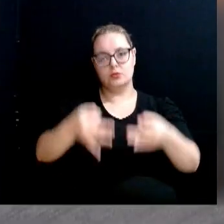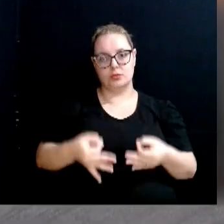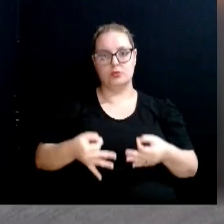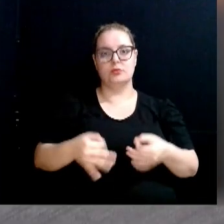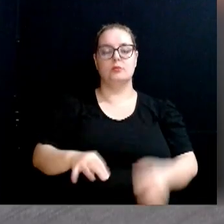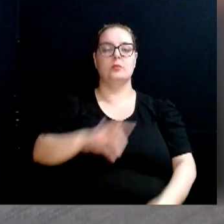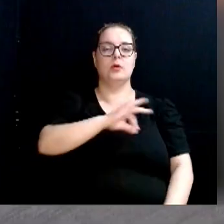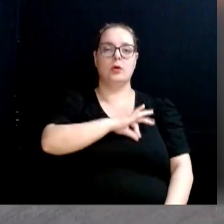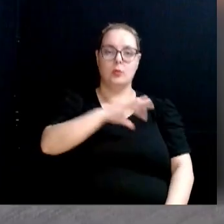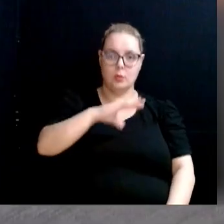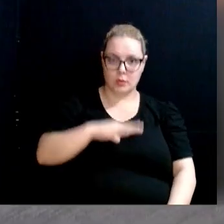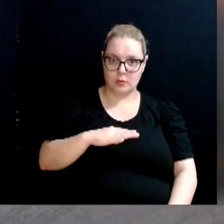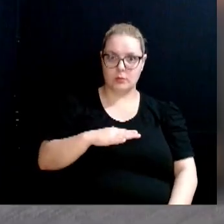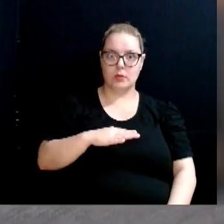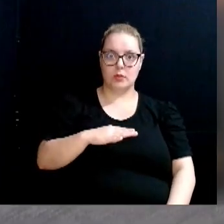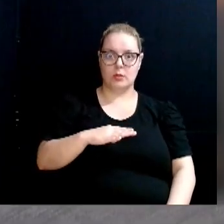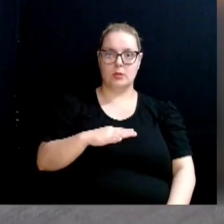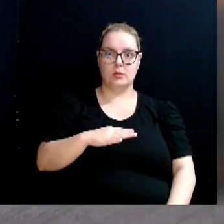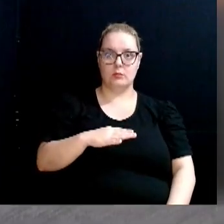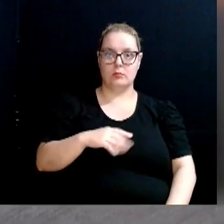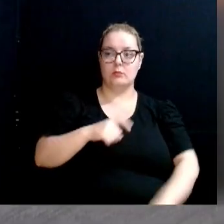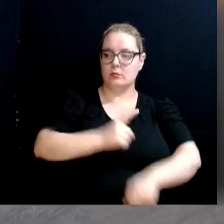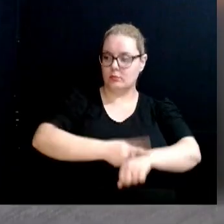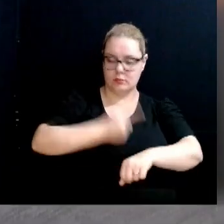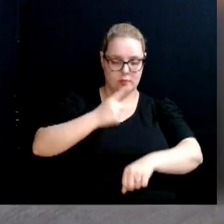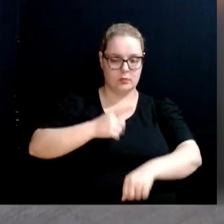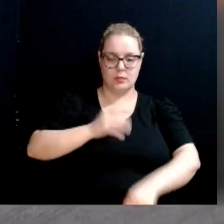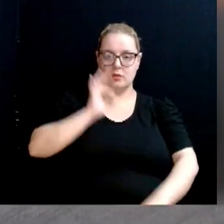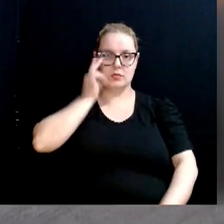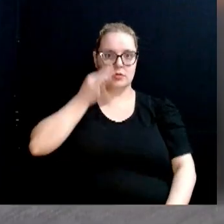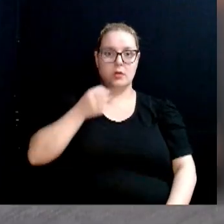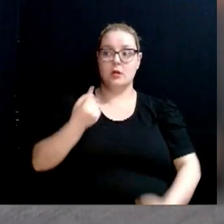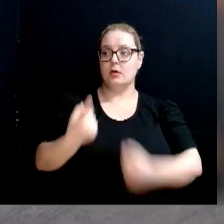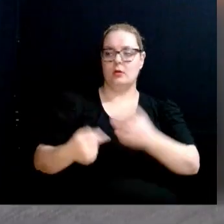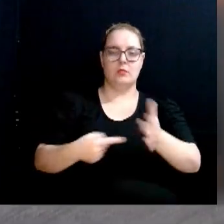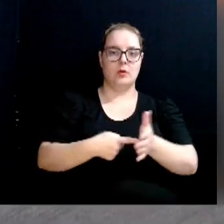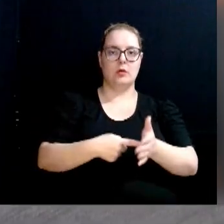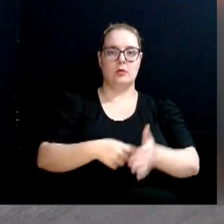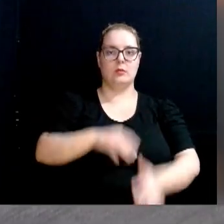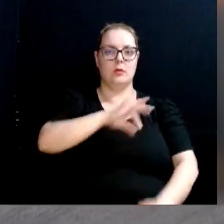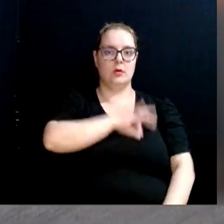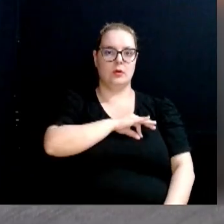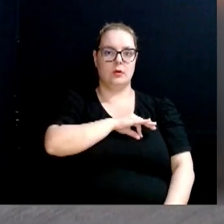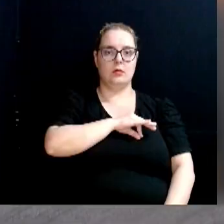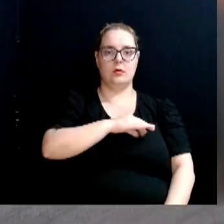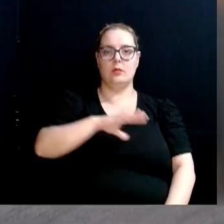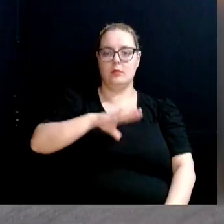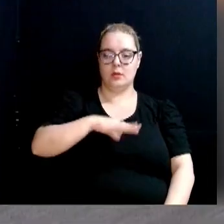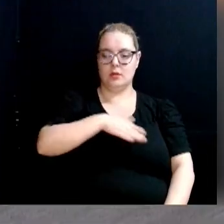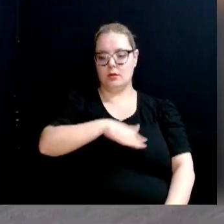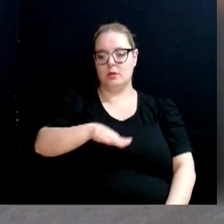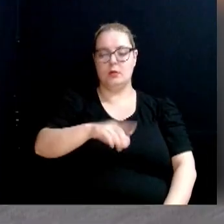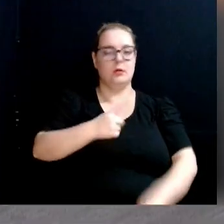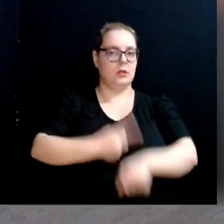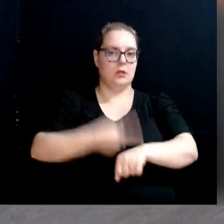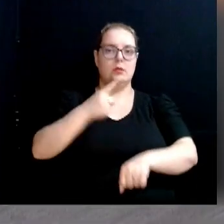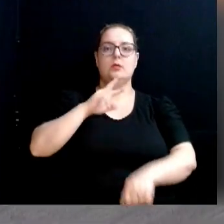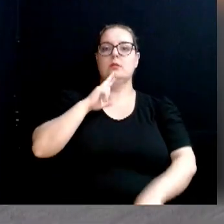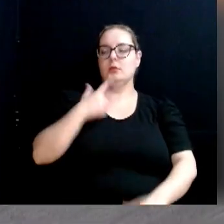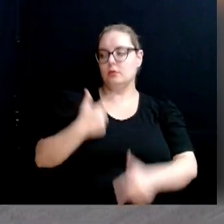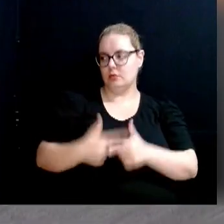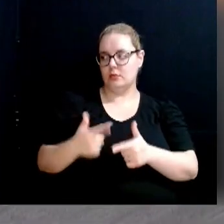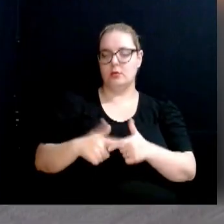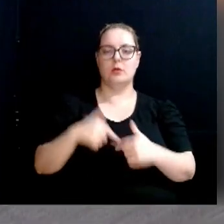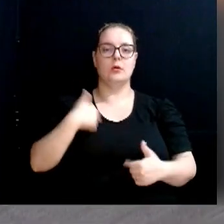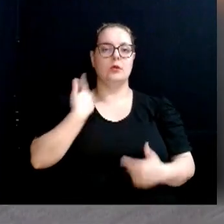Municipal estar em tempo real. Quando tiver alguma denúncia, a Guarda Municipal já vai lá na hora e já resolve o problema. Nós temos vários